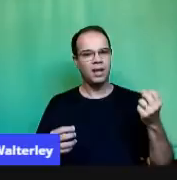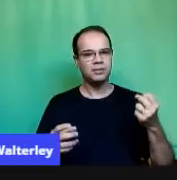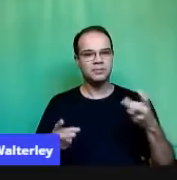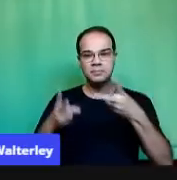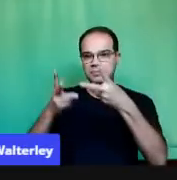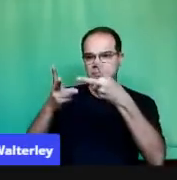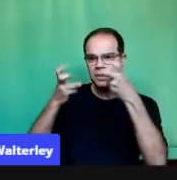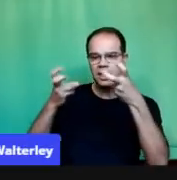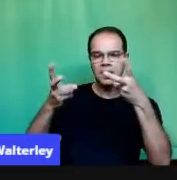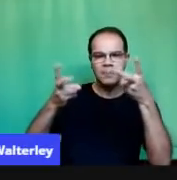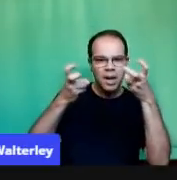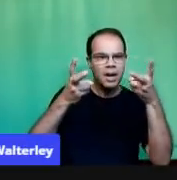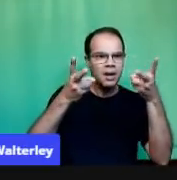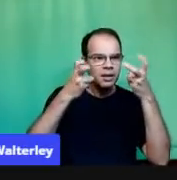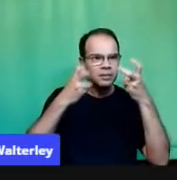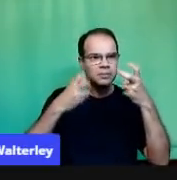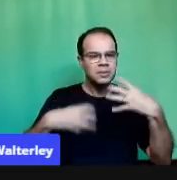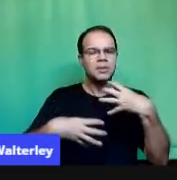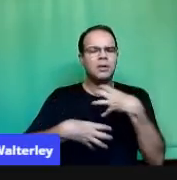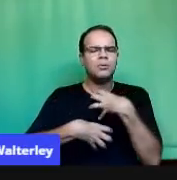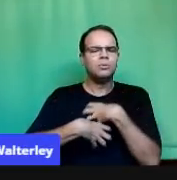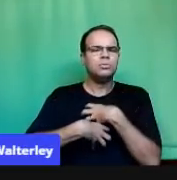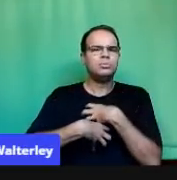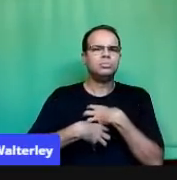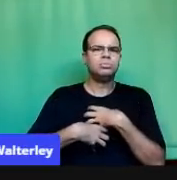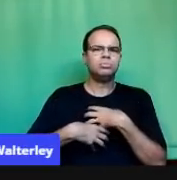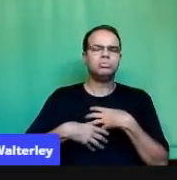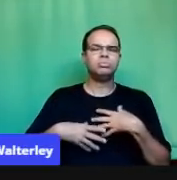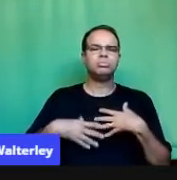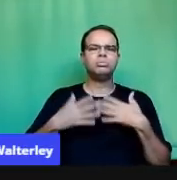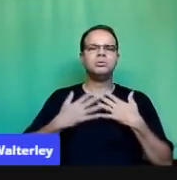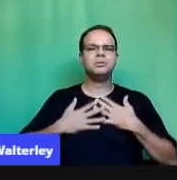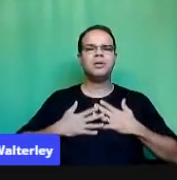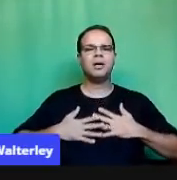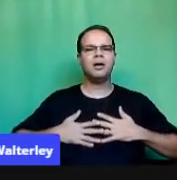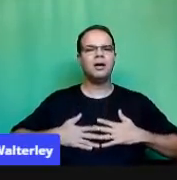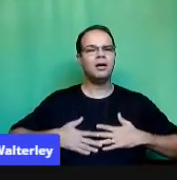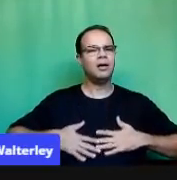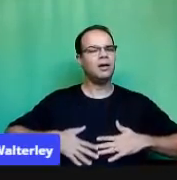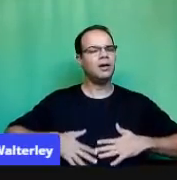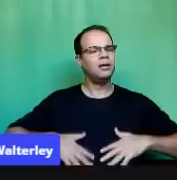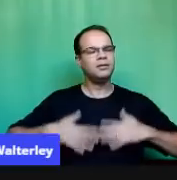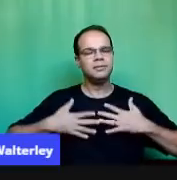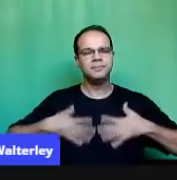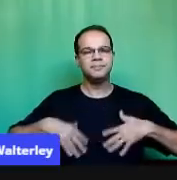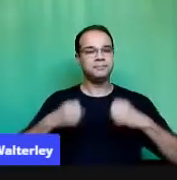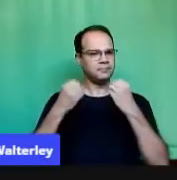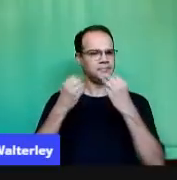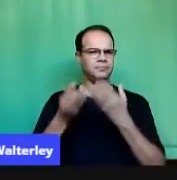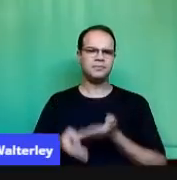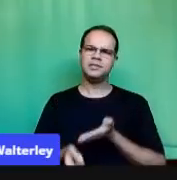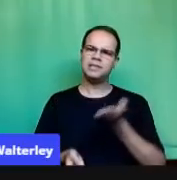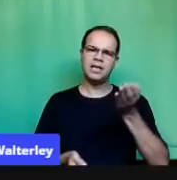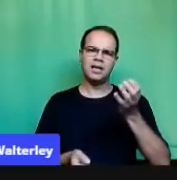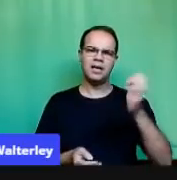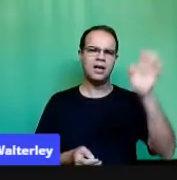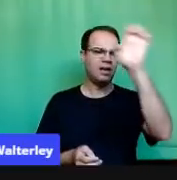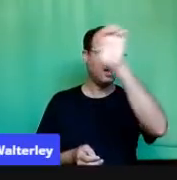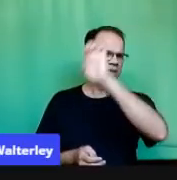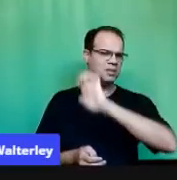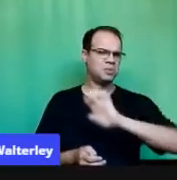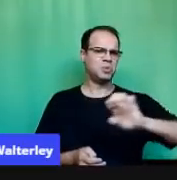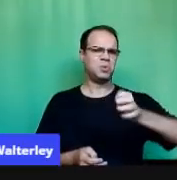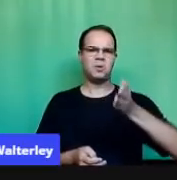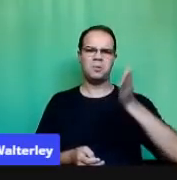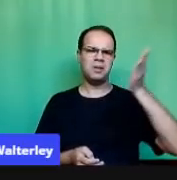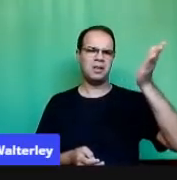a sensação de calmaria, de tranquilidade. Entretanto, nós já